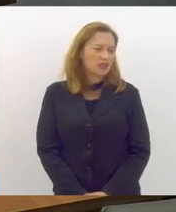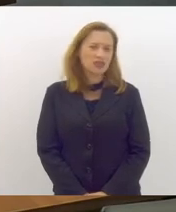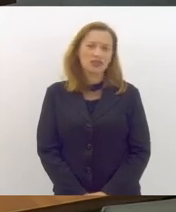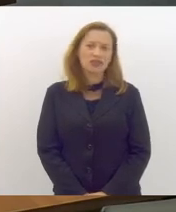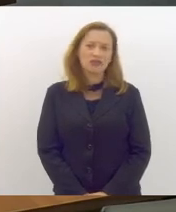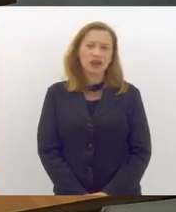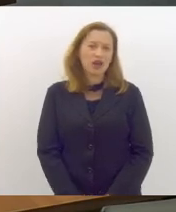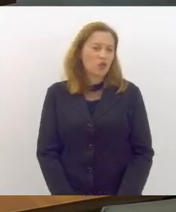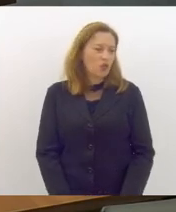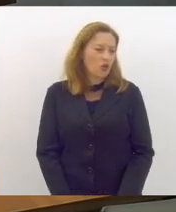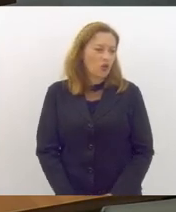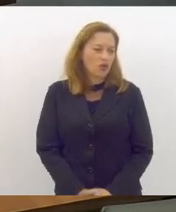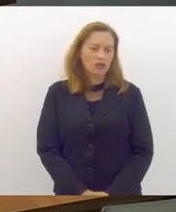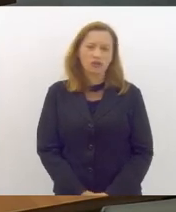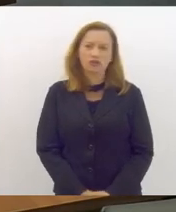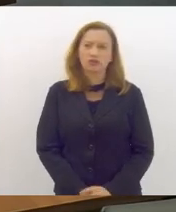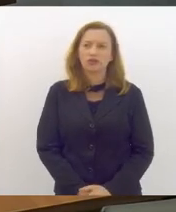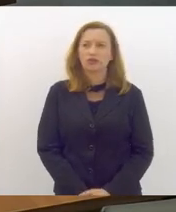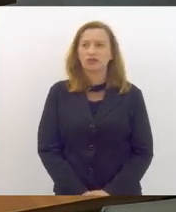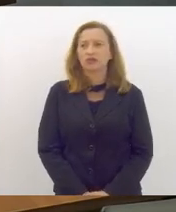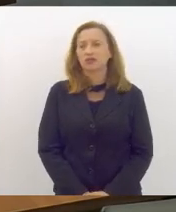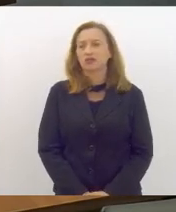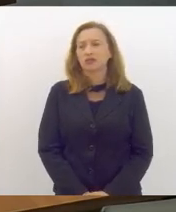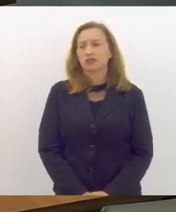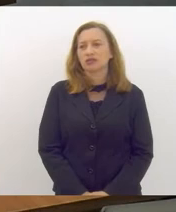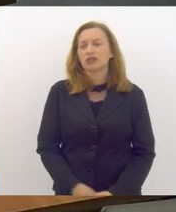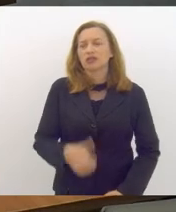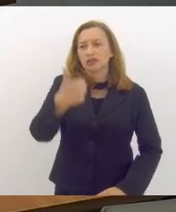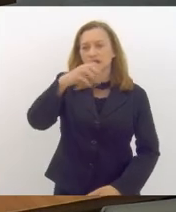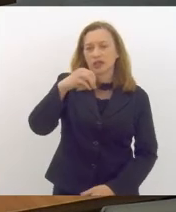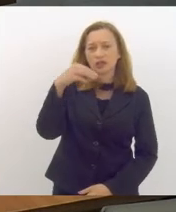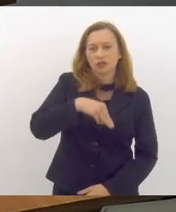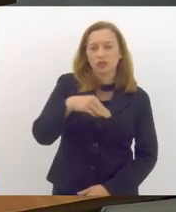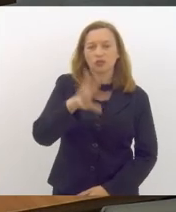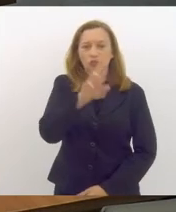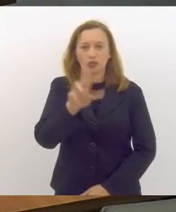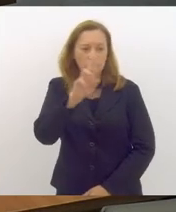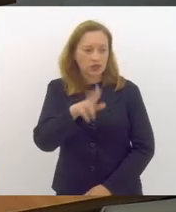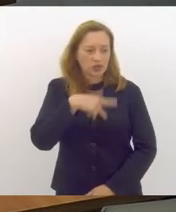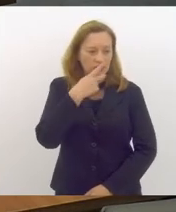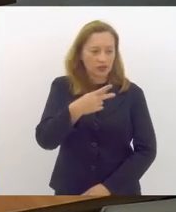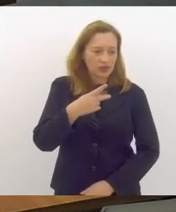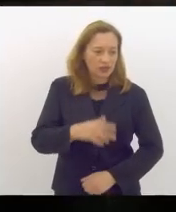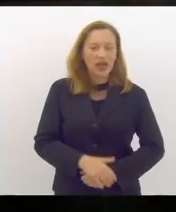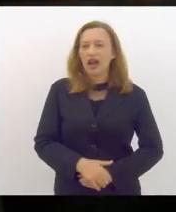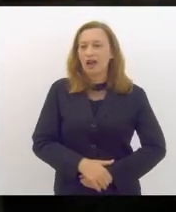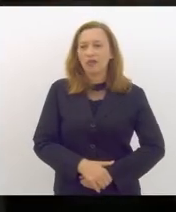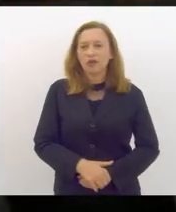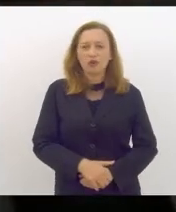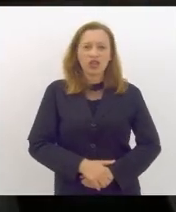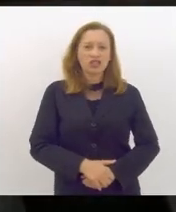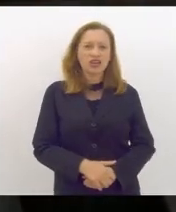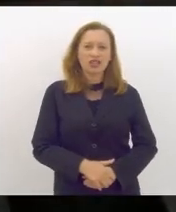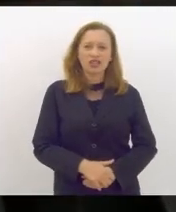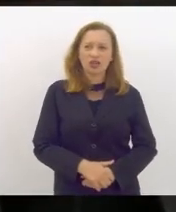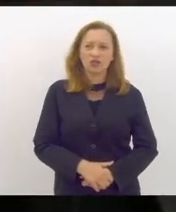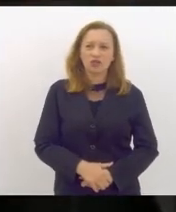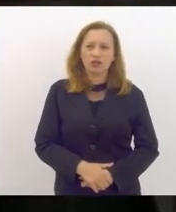Deputado Luiz Paulo, Vossa Excelência dispõe de 10 minutos para fazer uso da palavra. Atendendo sua